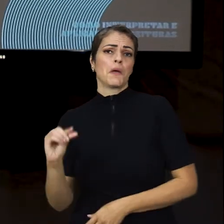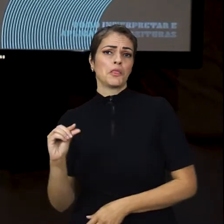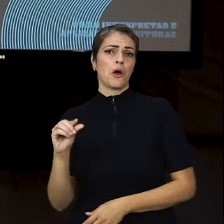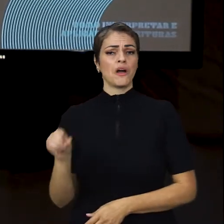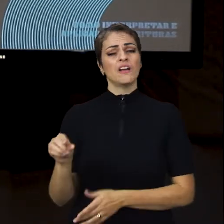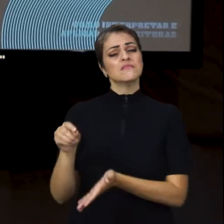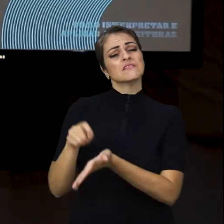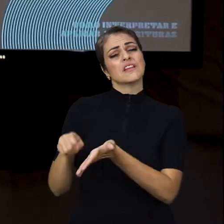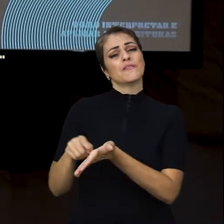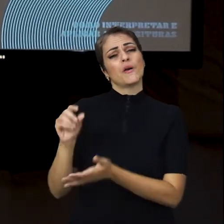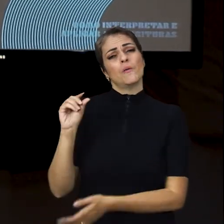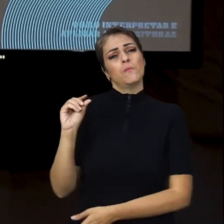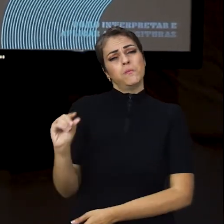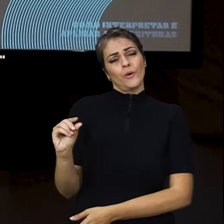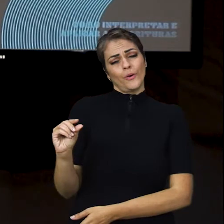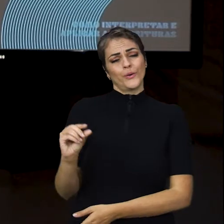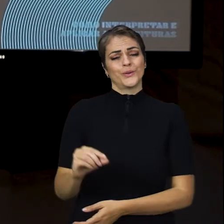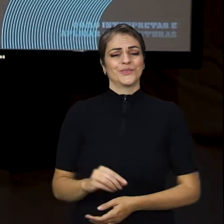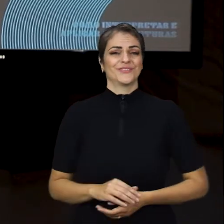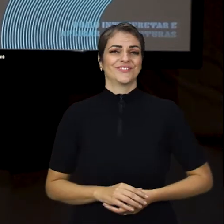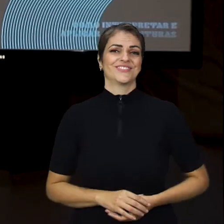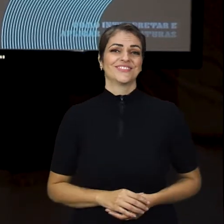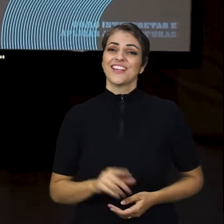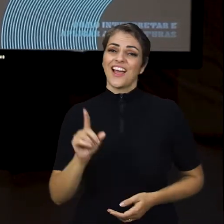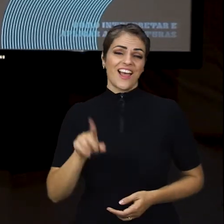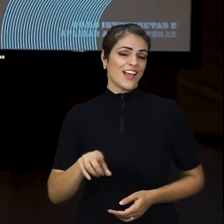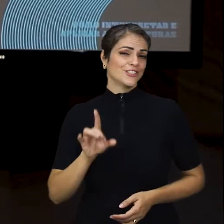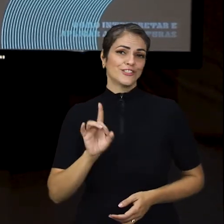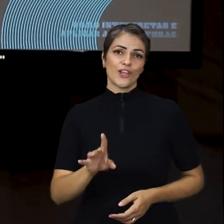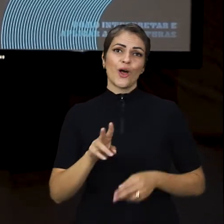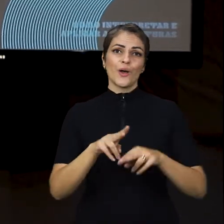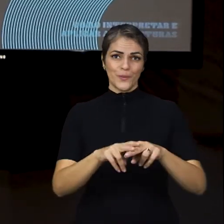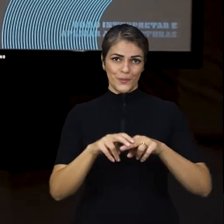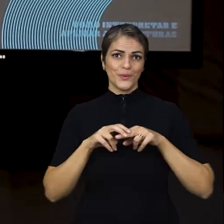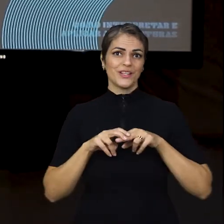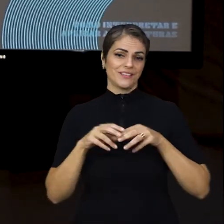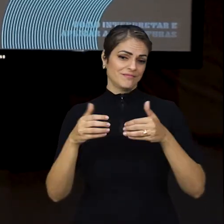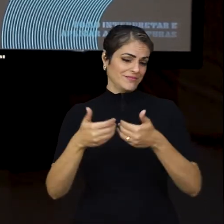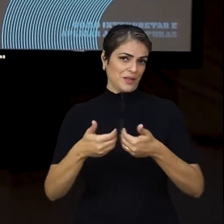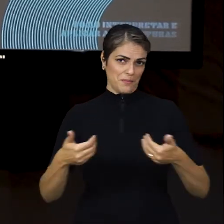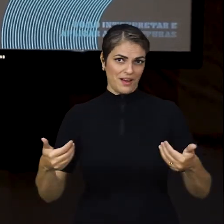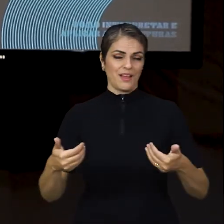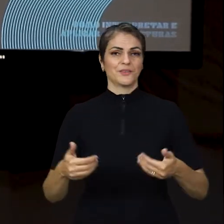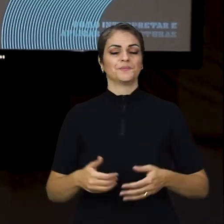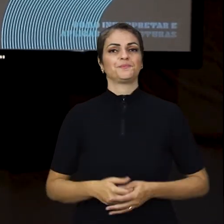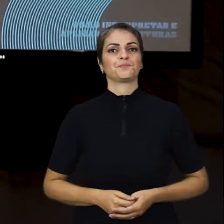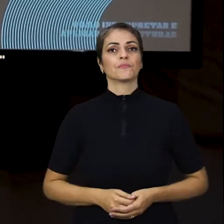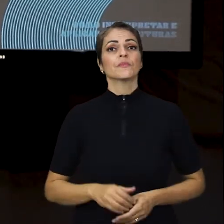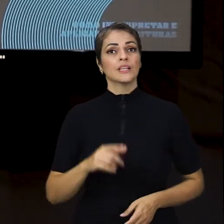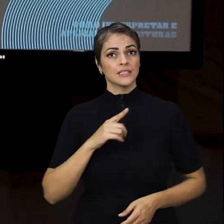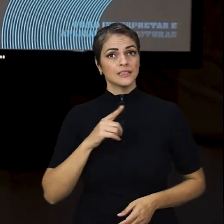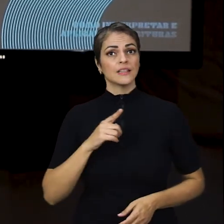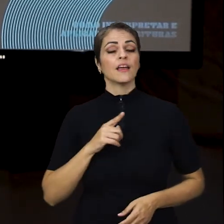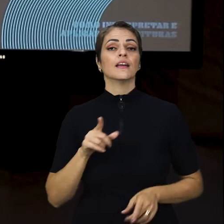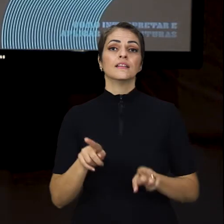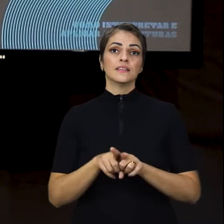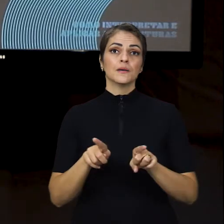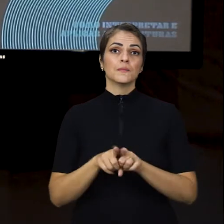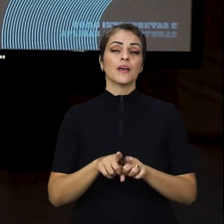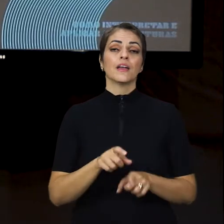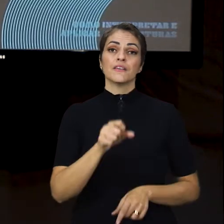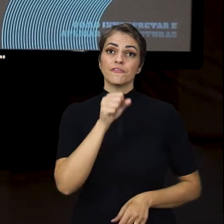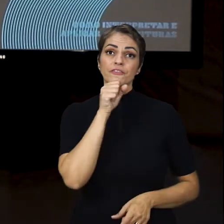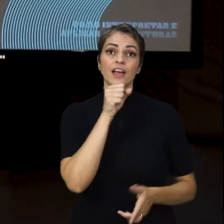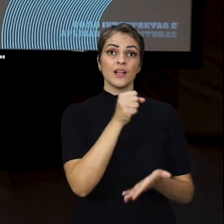menos, porque são livros mais curtos. E é uma distinção apenas didática. É bom dizer também que essa organização do Velho Testamento